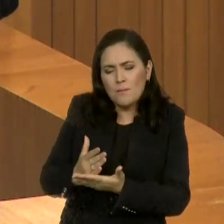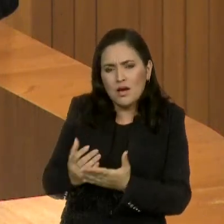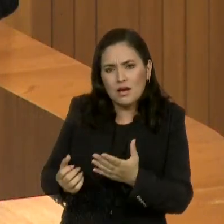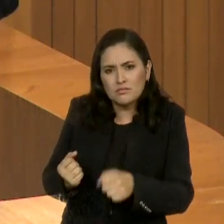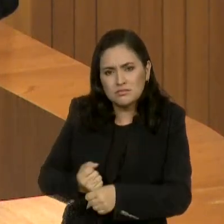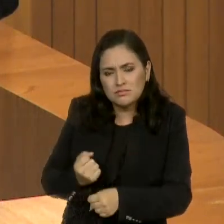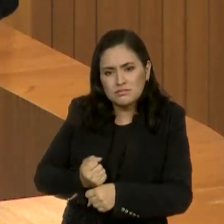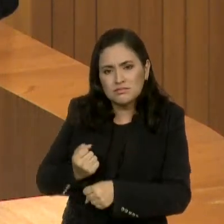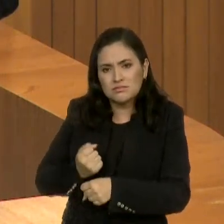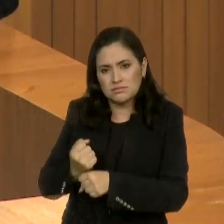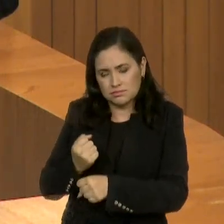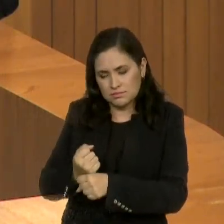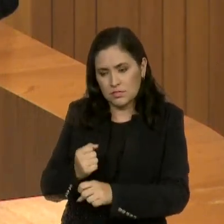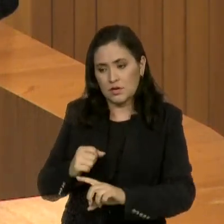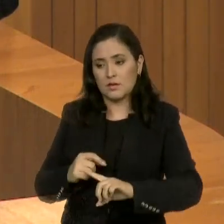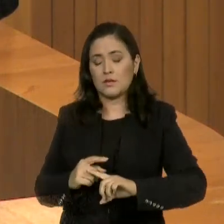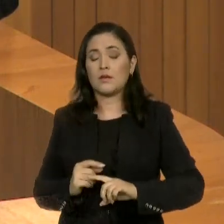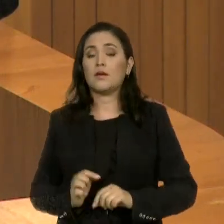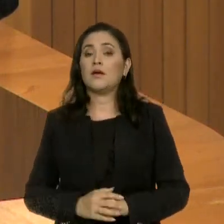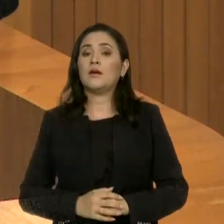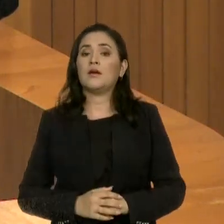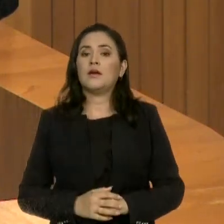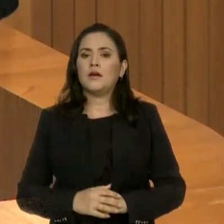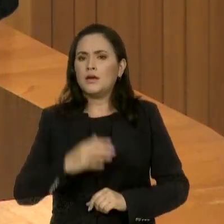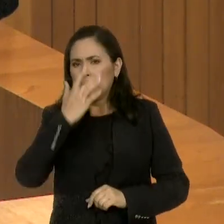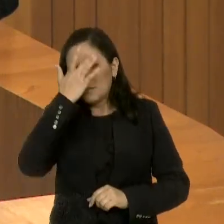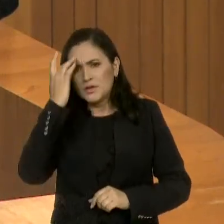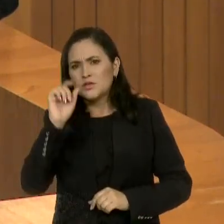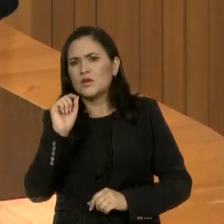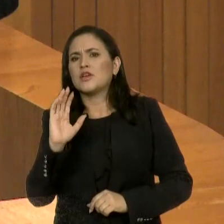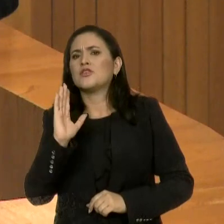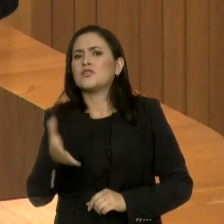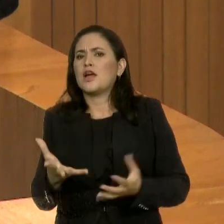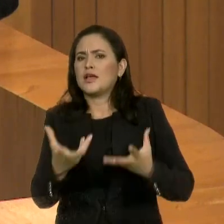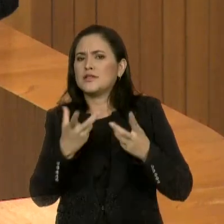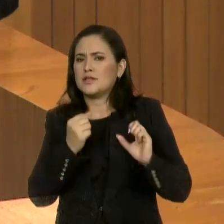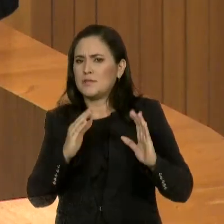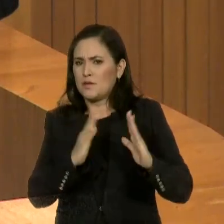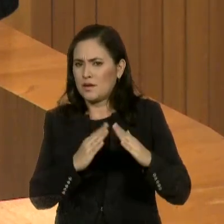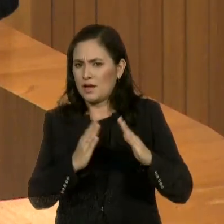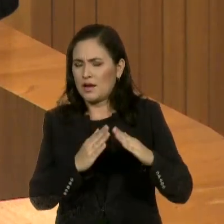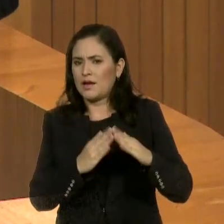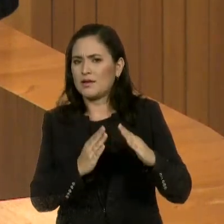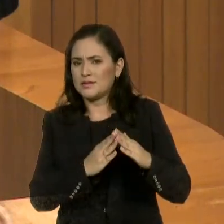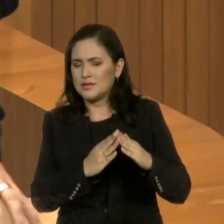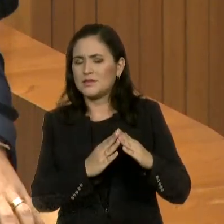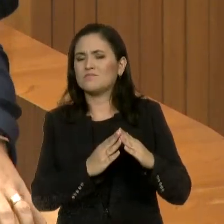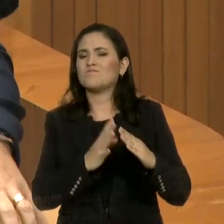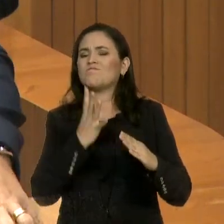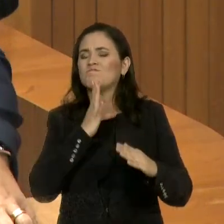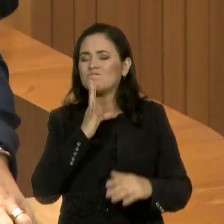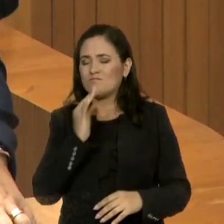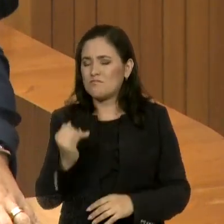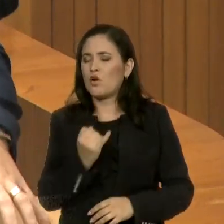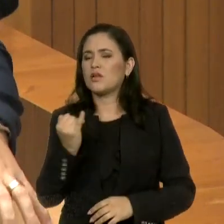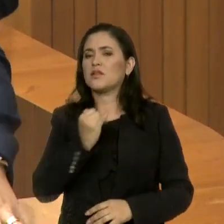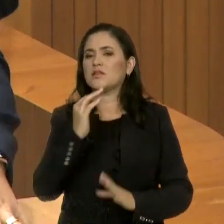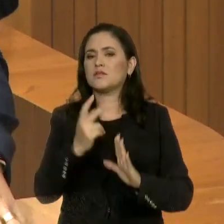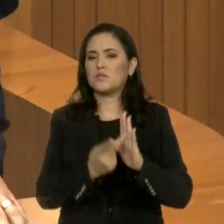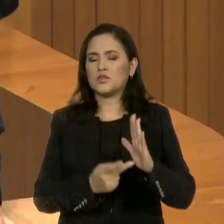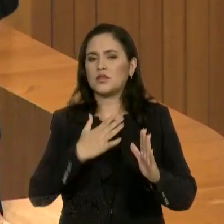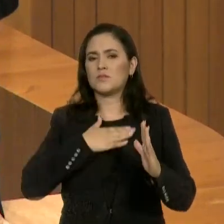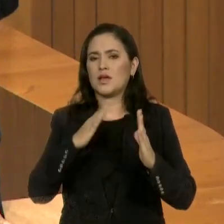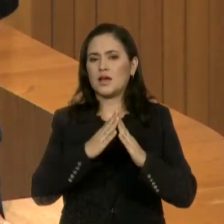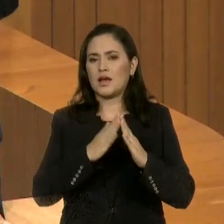o benefício, quem já teve esse benefício, sabe a importância que é o programa Minha Casa Minha Vida